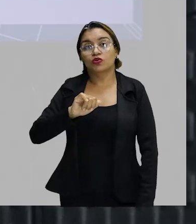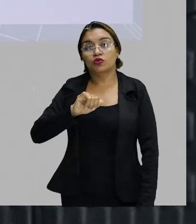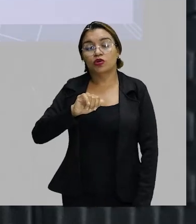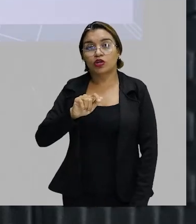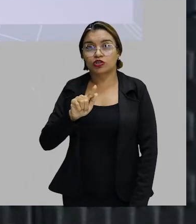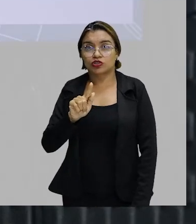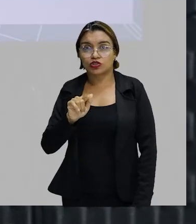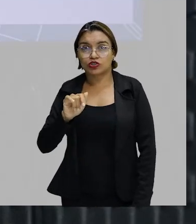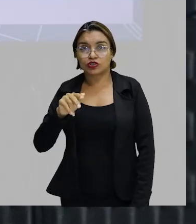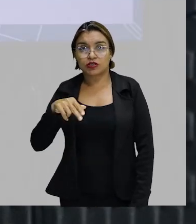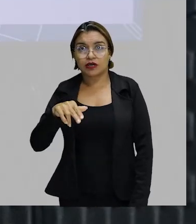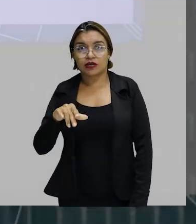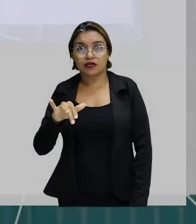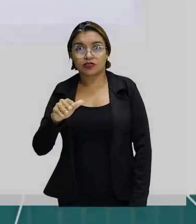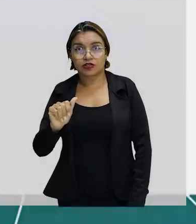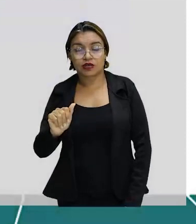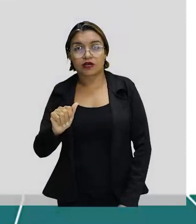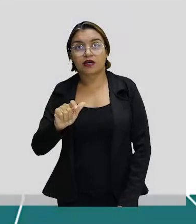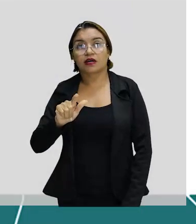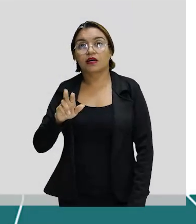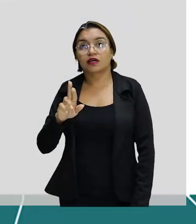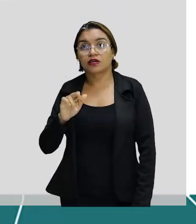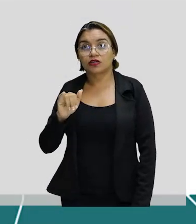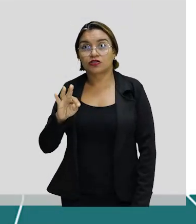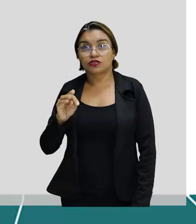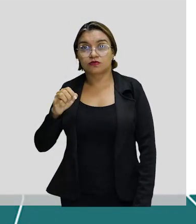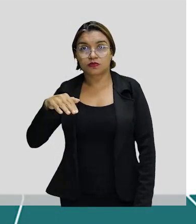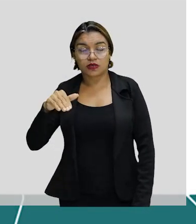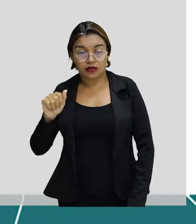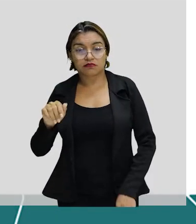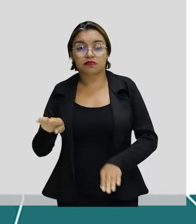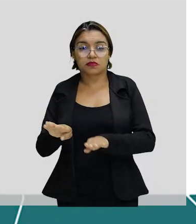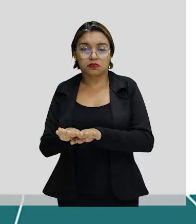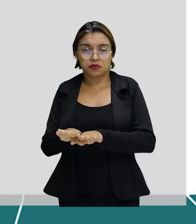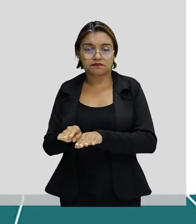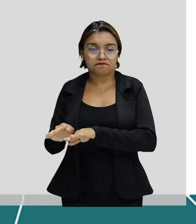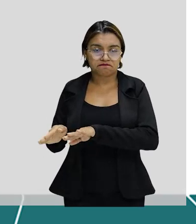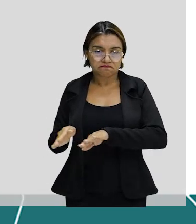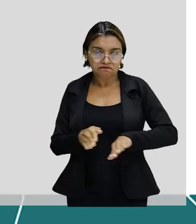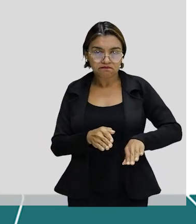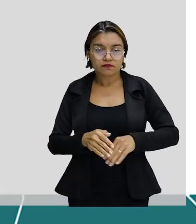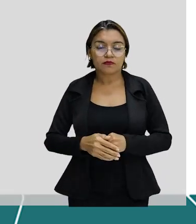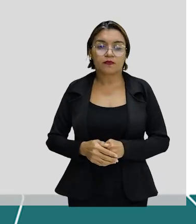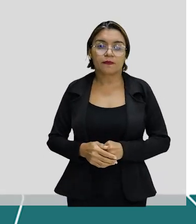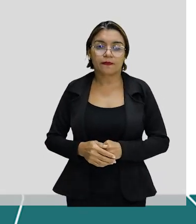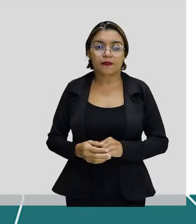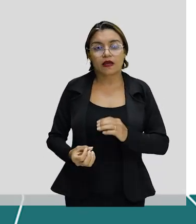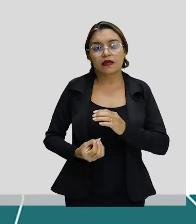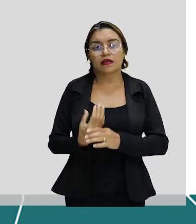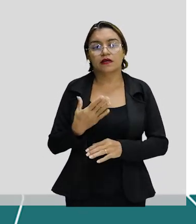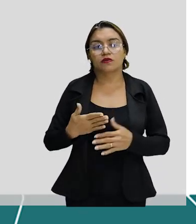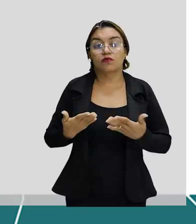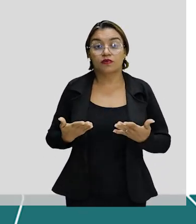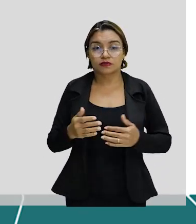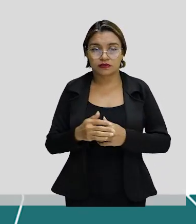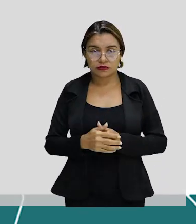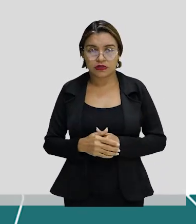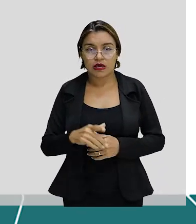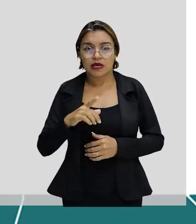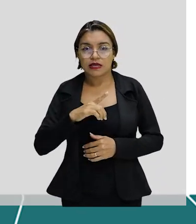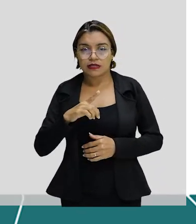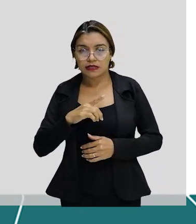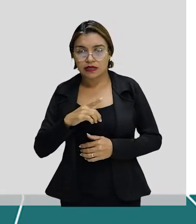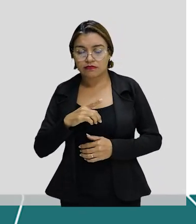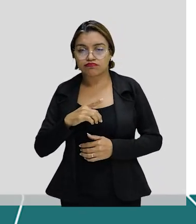ginástica certo a origem com Gênese tradicionalmente atribuída à